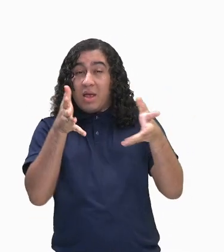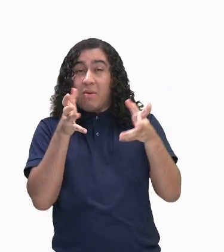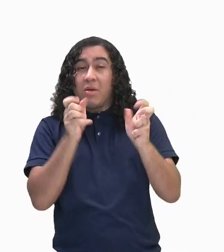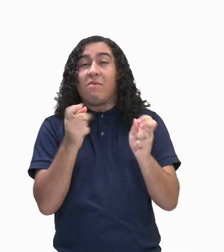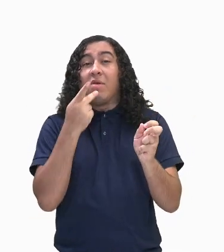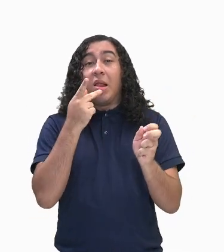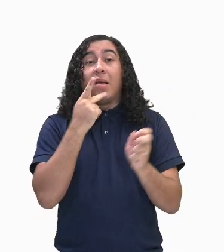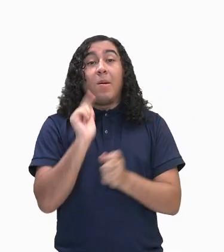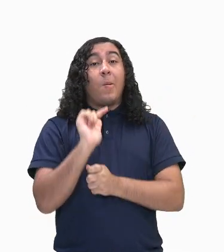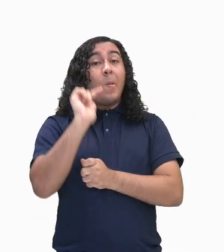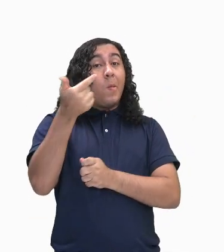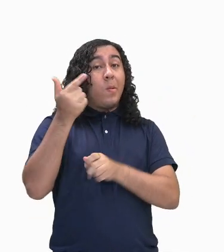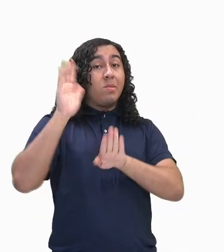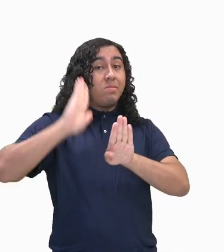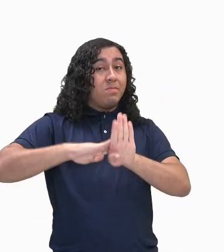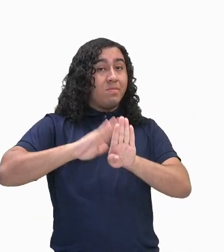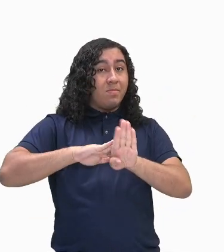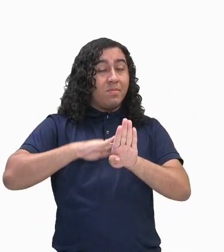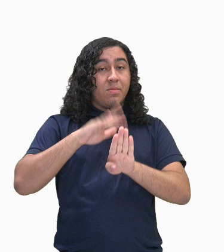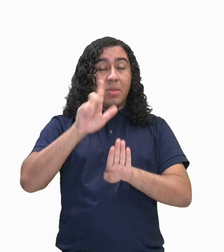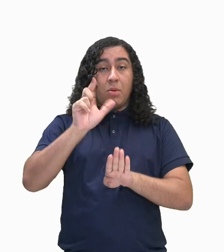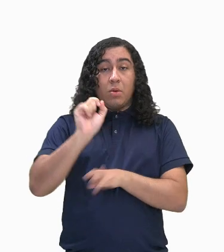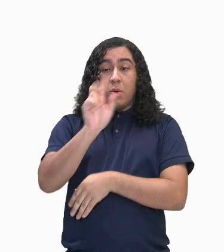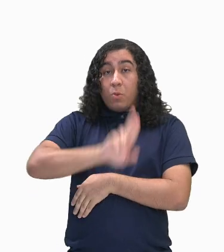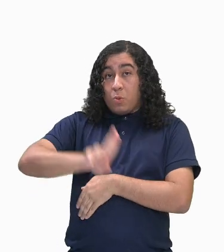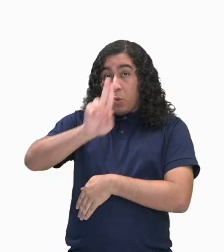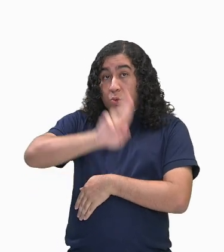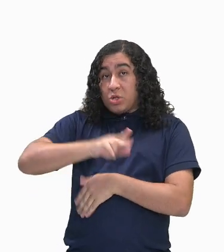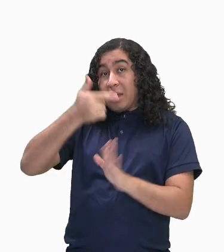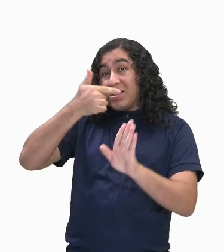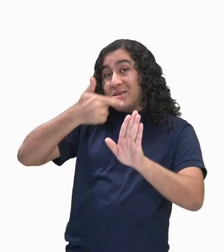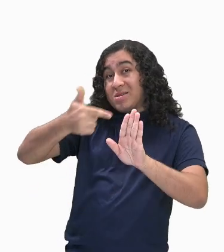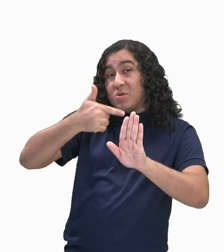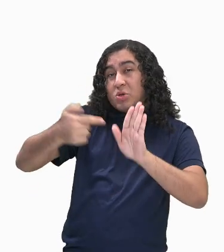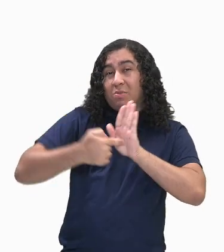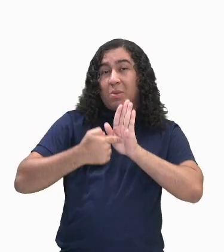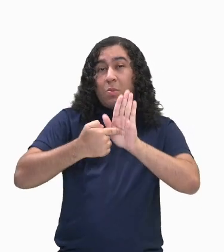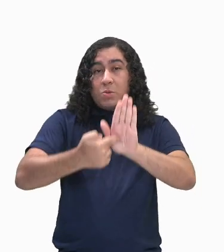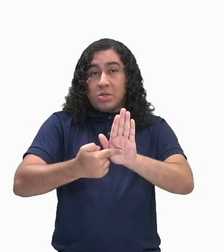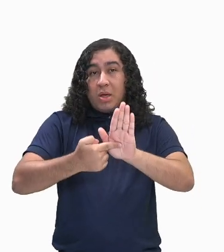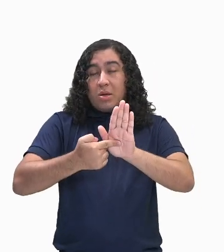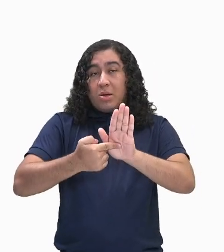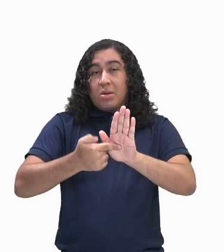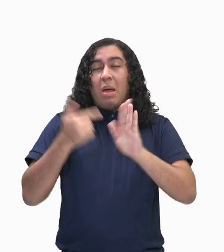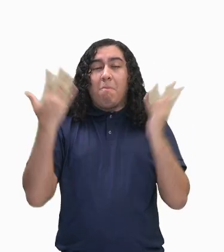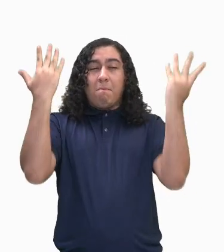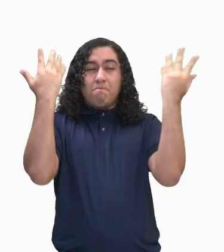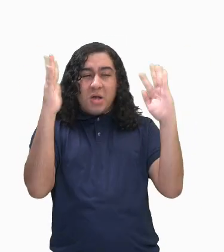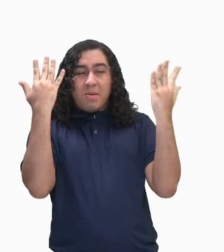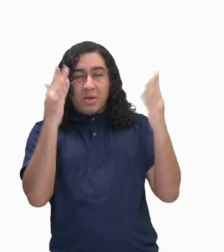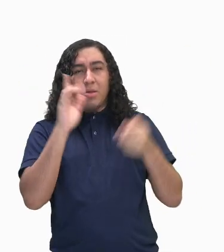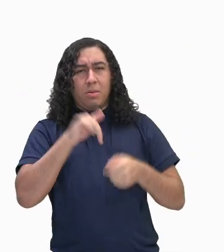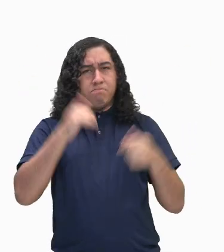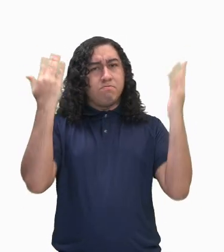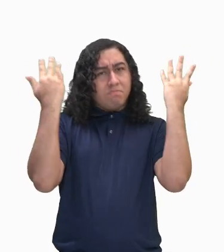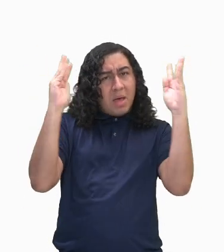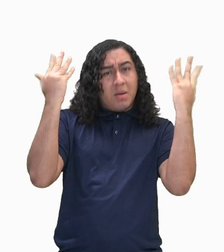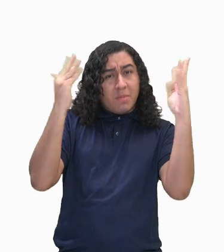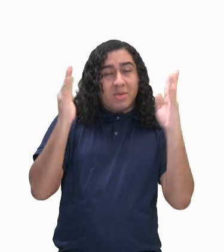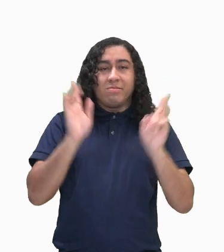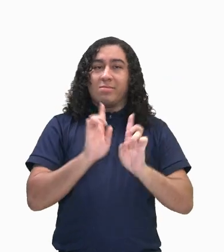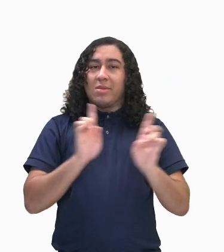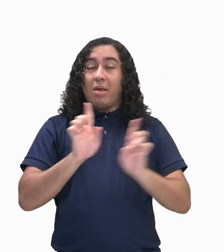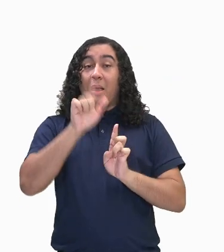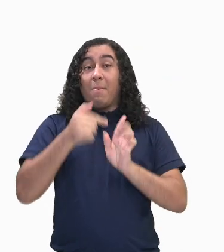outra coisa. Está utilizando uma ironia para mostrar que, na verdade, a pessoa agiu de